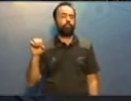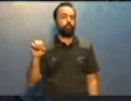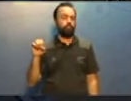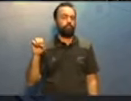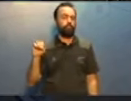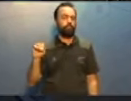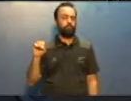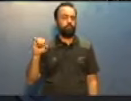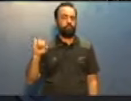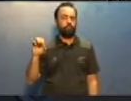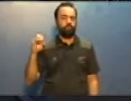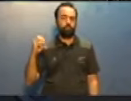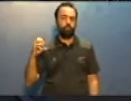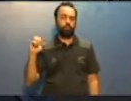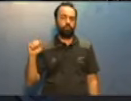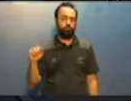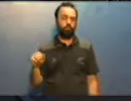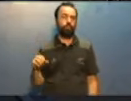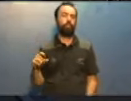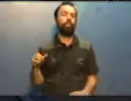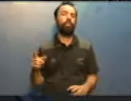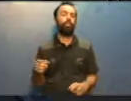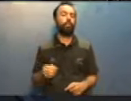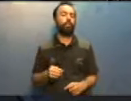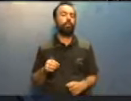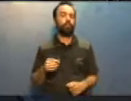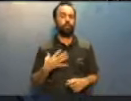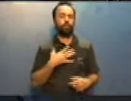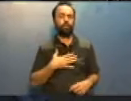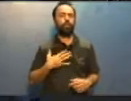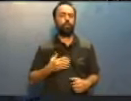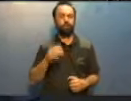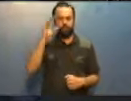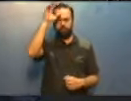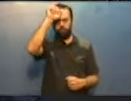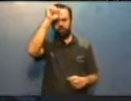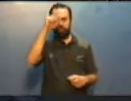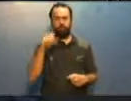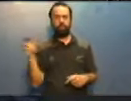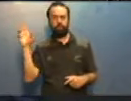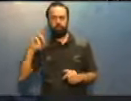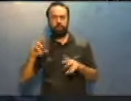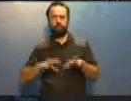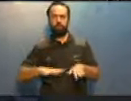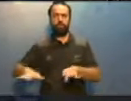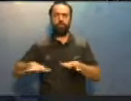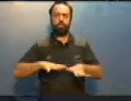para aprender. Aquela pessoa que gosta de aprender em ação, de aprender em movimento.